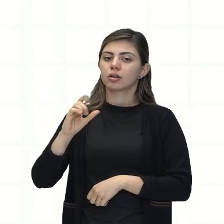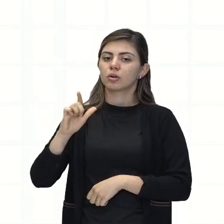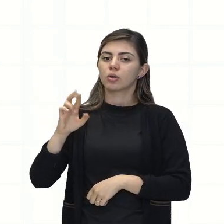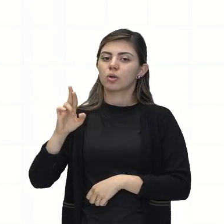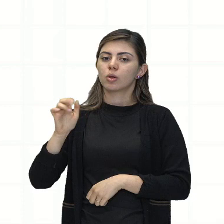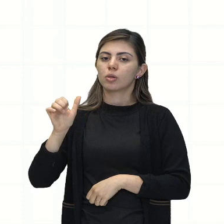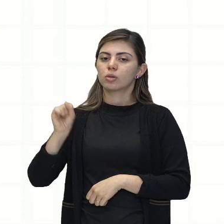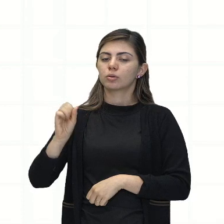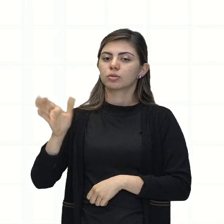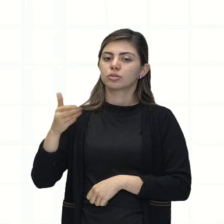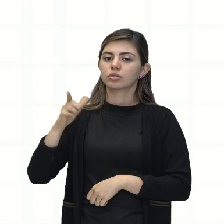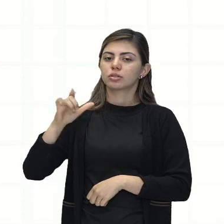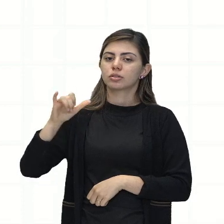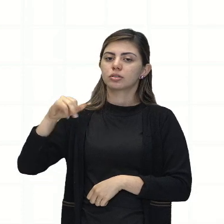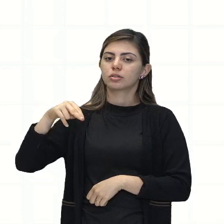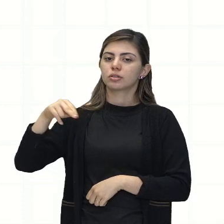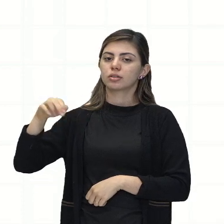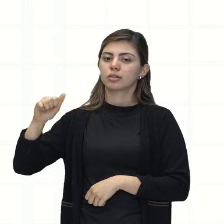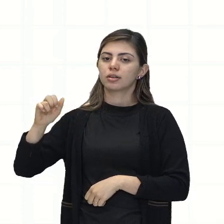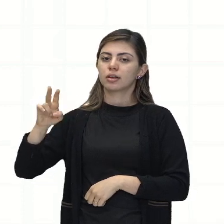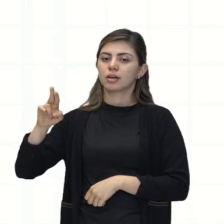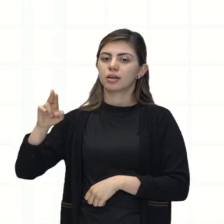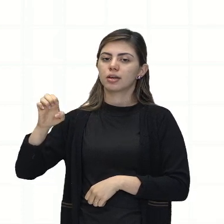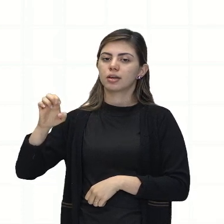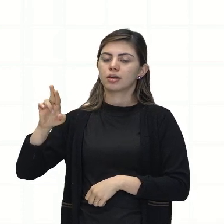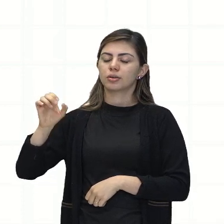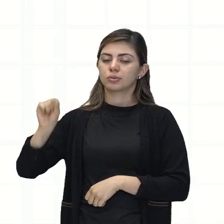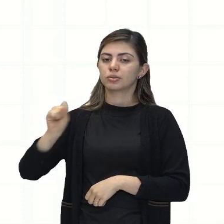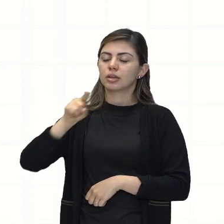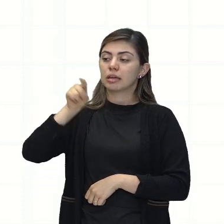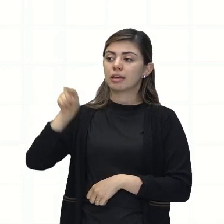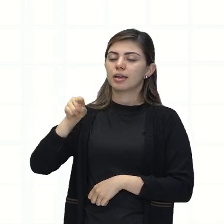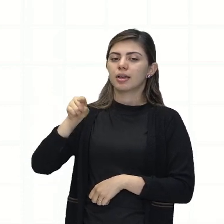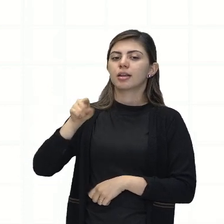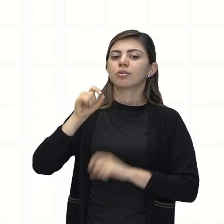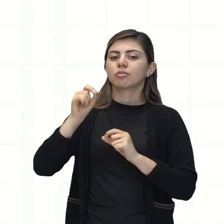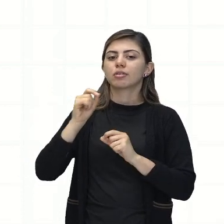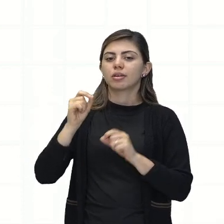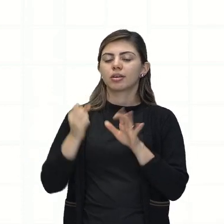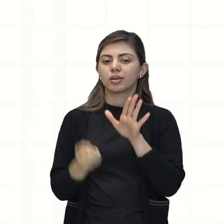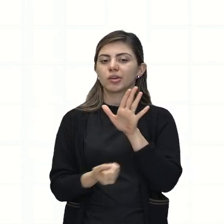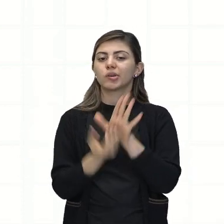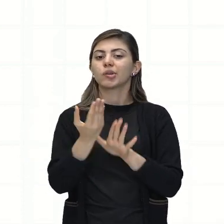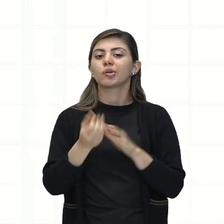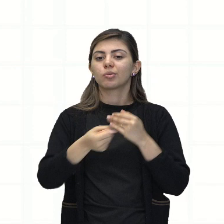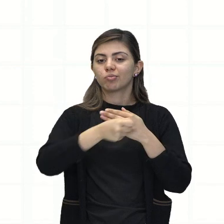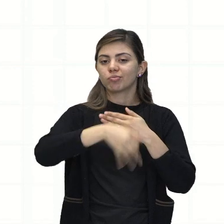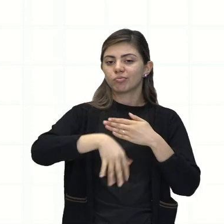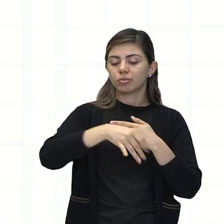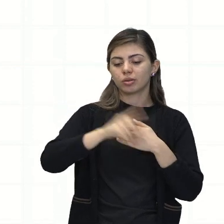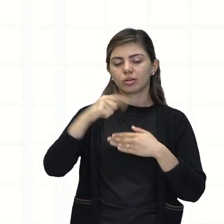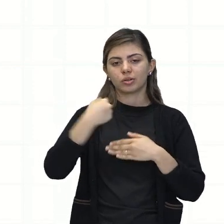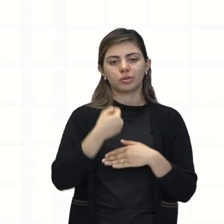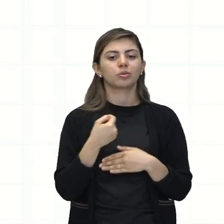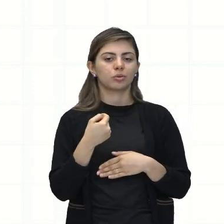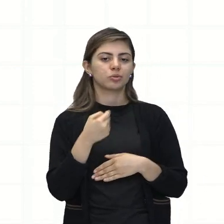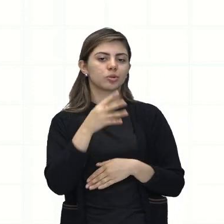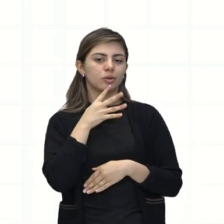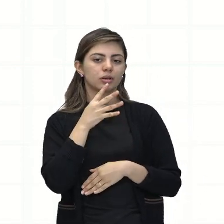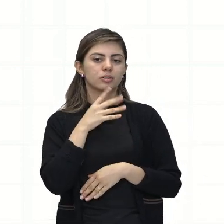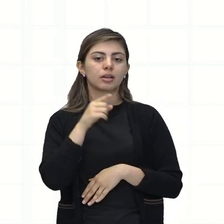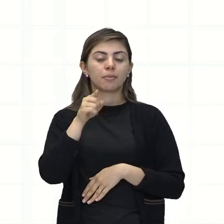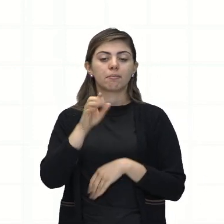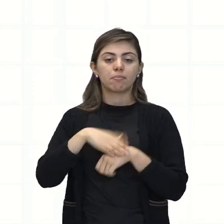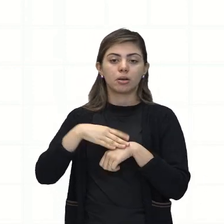é considerado o pai da taxonomia moderna. Então, ele desenvolveu um sistema que é chamado